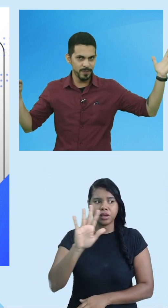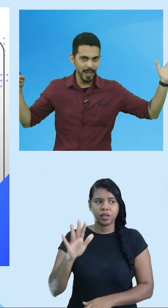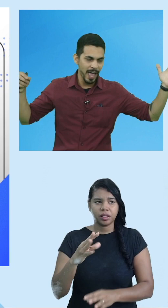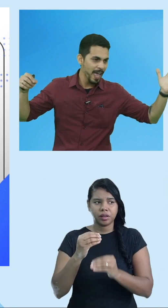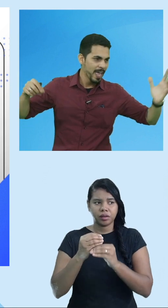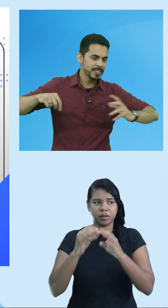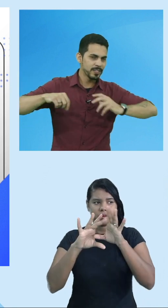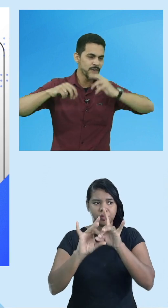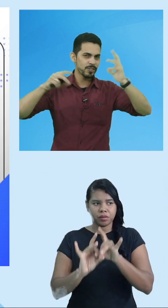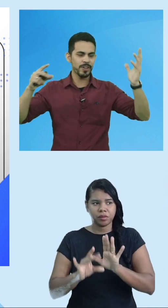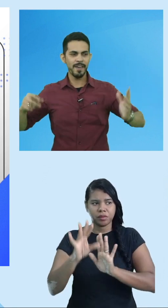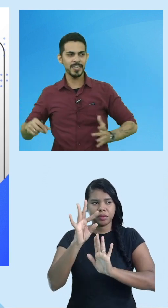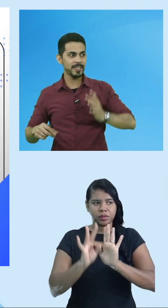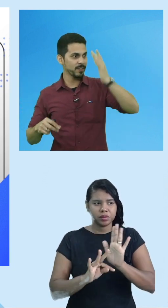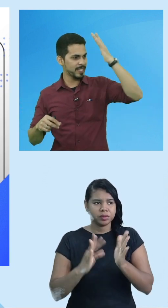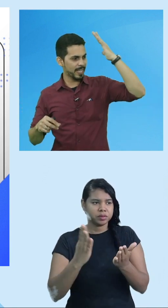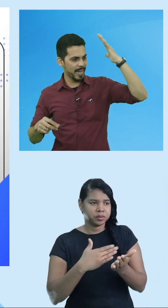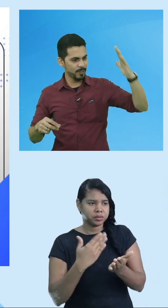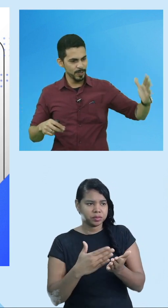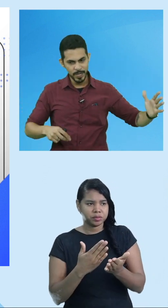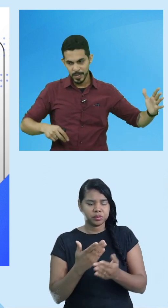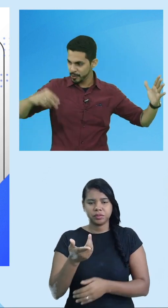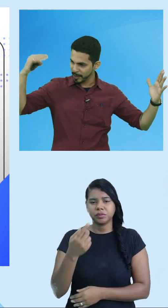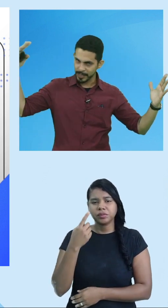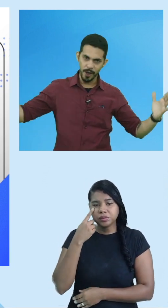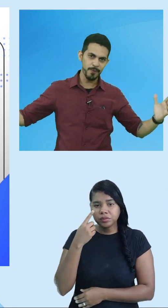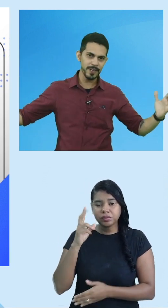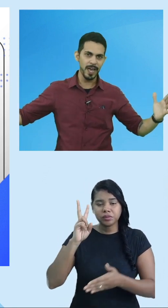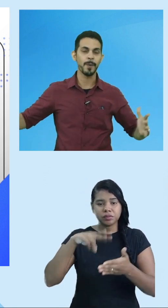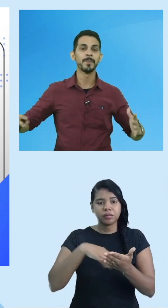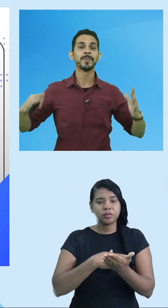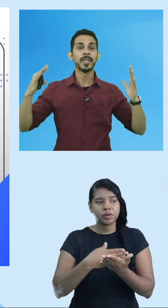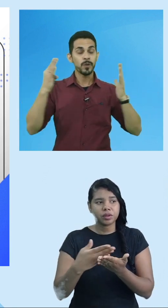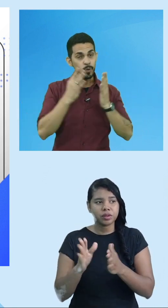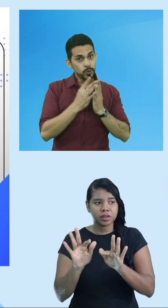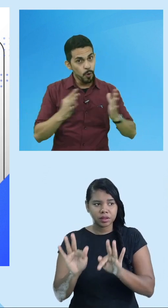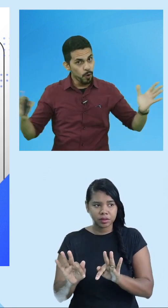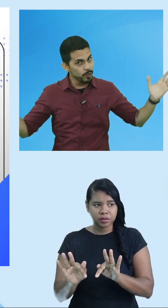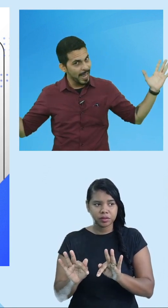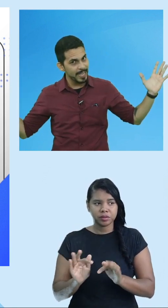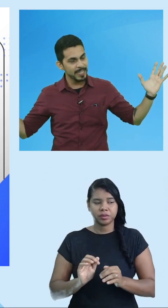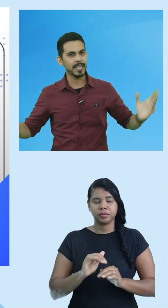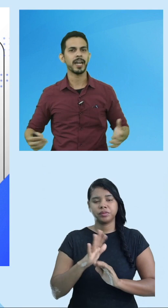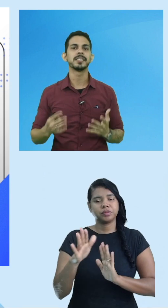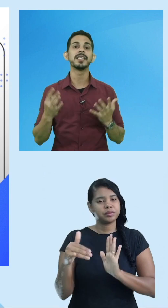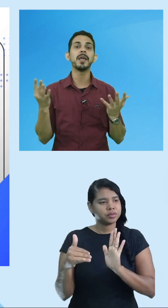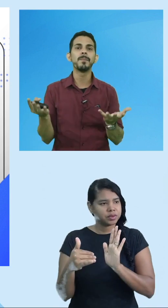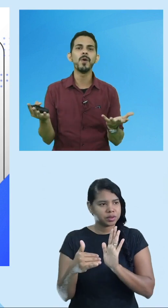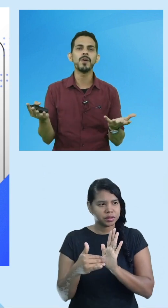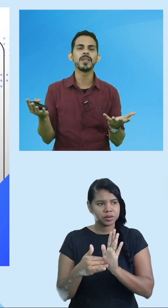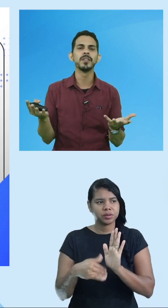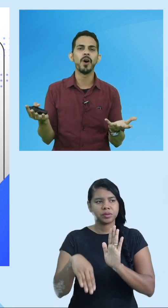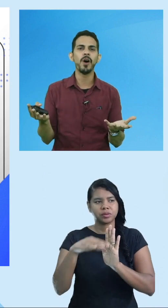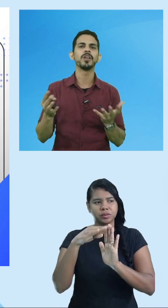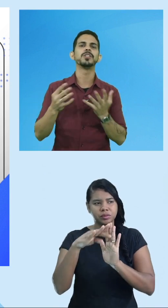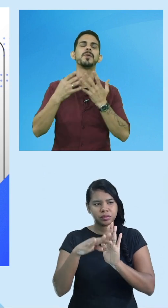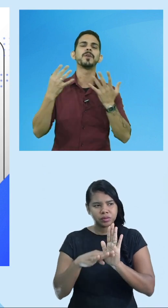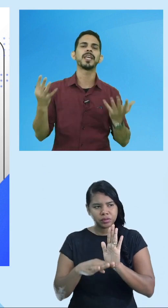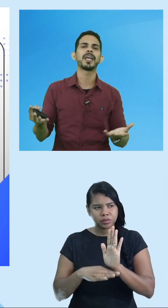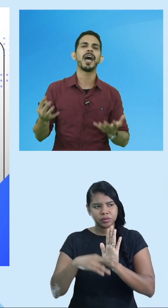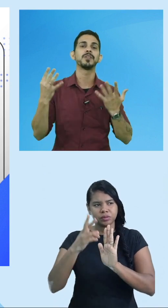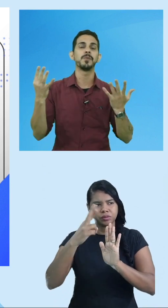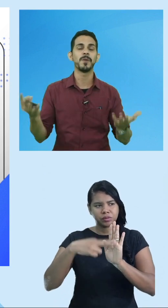um livro lá de Dostoiévski que você quer ler do início até o final. Todo, na íntegra. Seria bom que